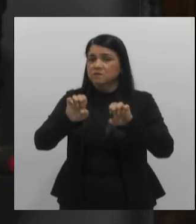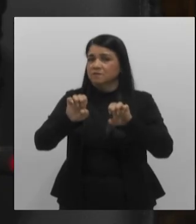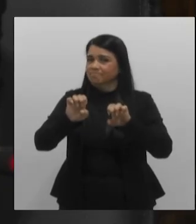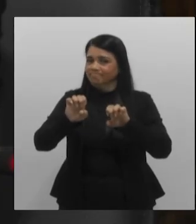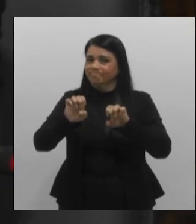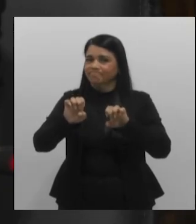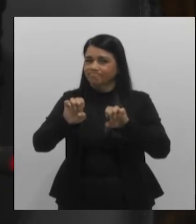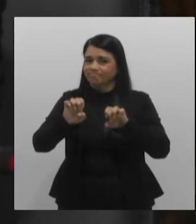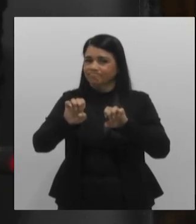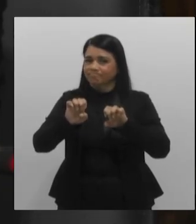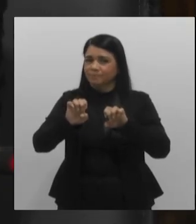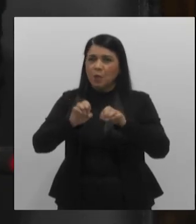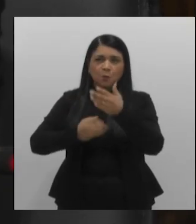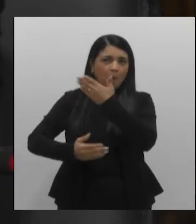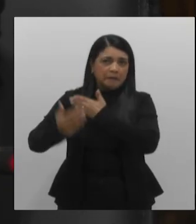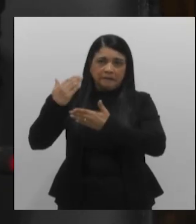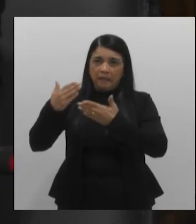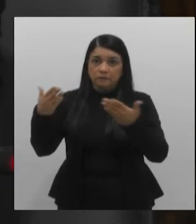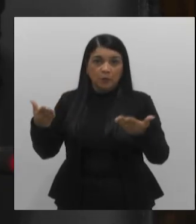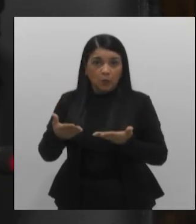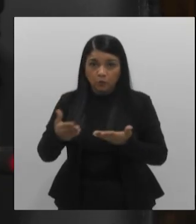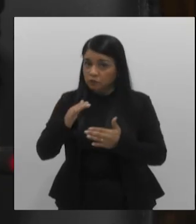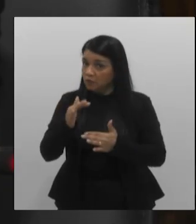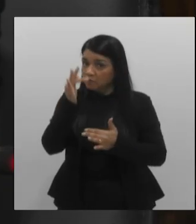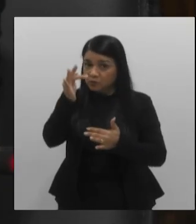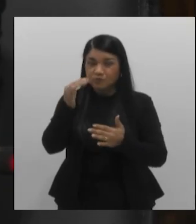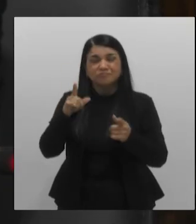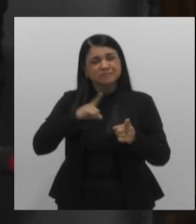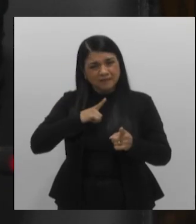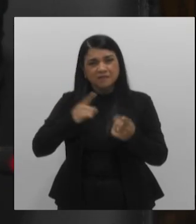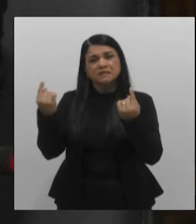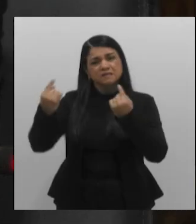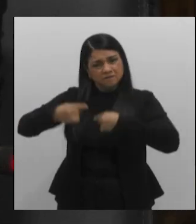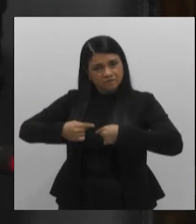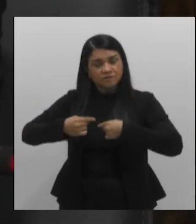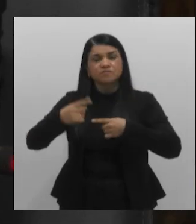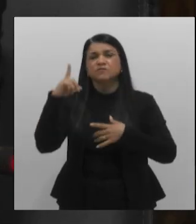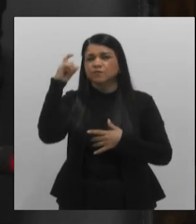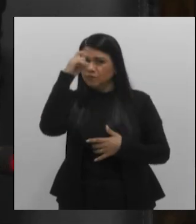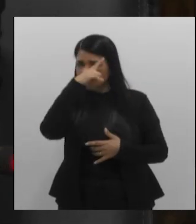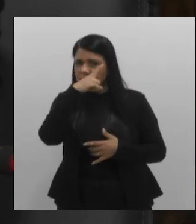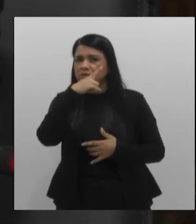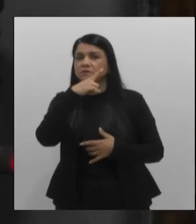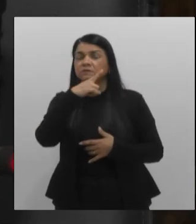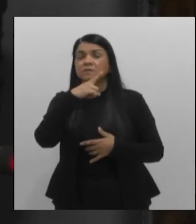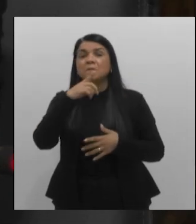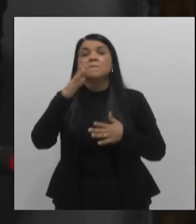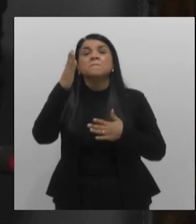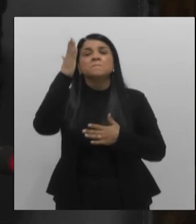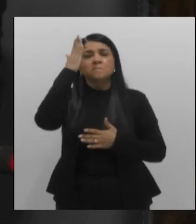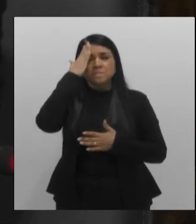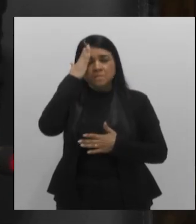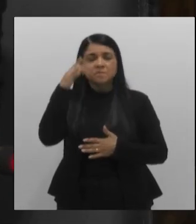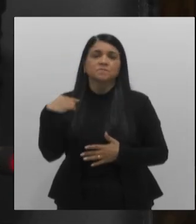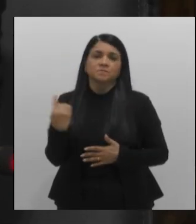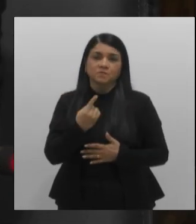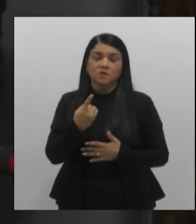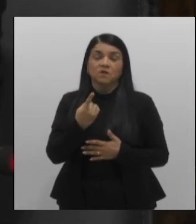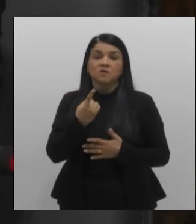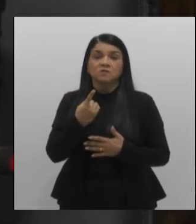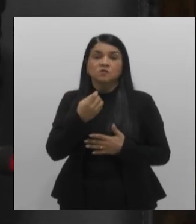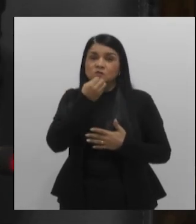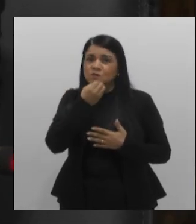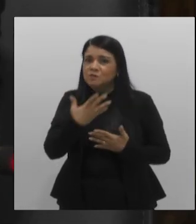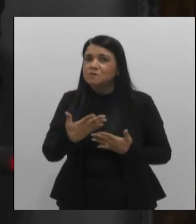não será. Sempre há desafios, dificuldades, mas nós sabemos que o bem